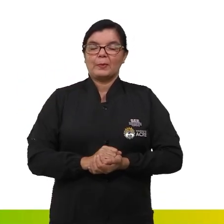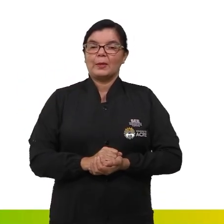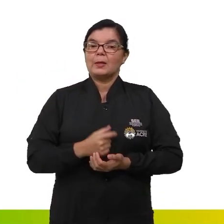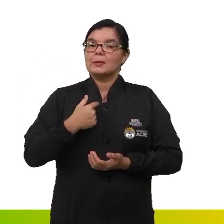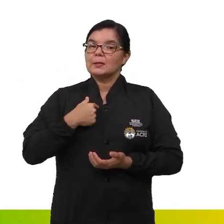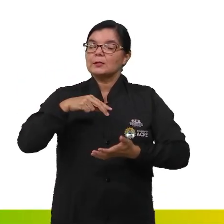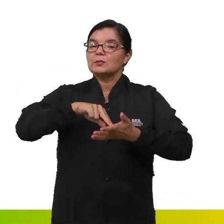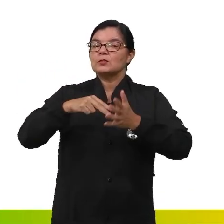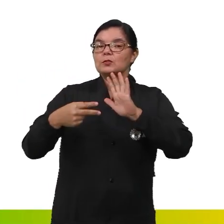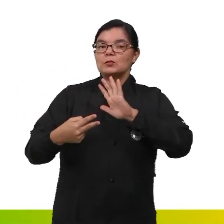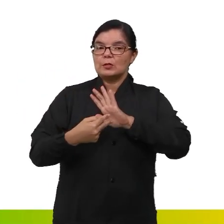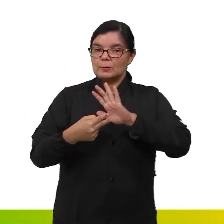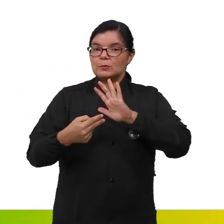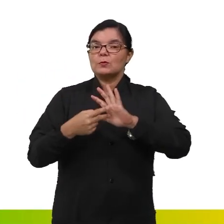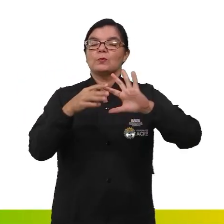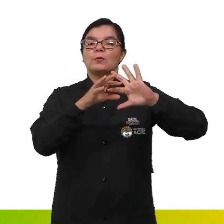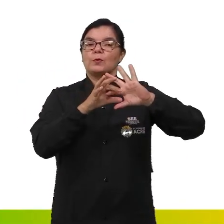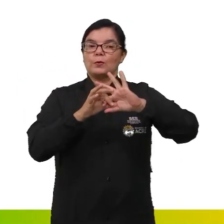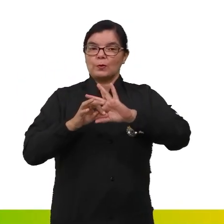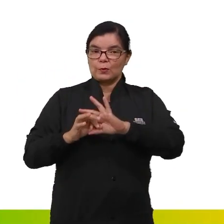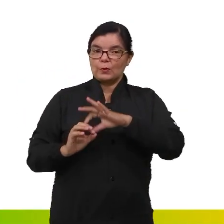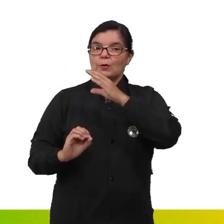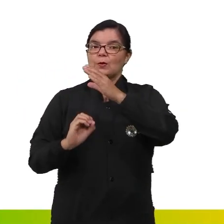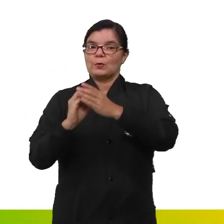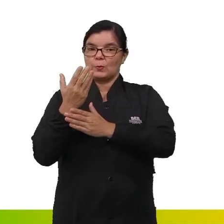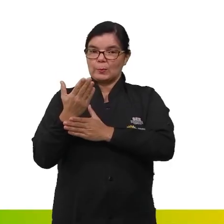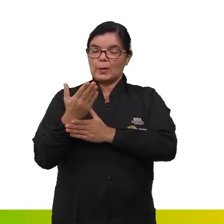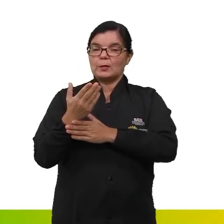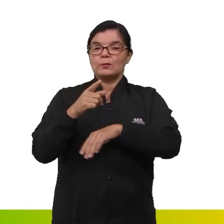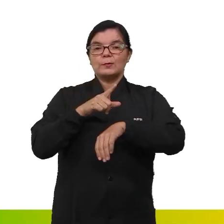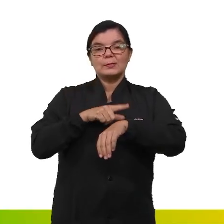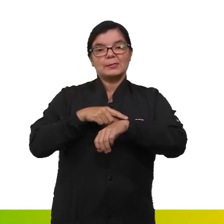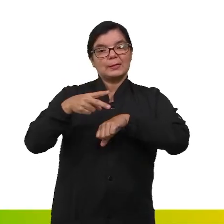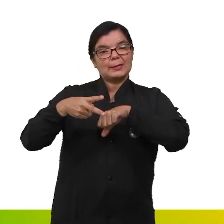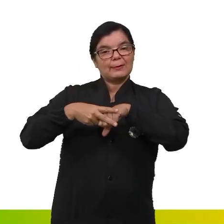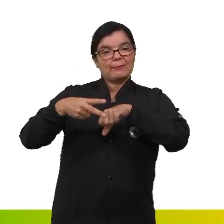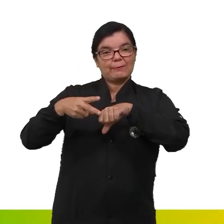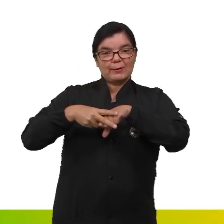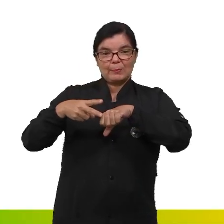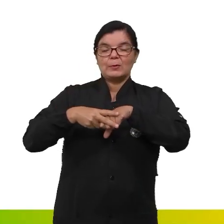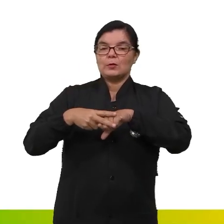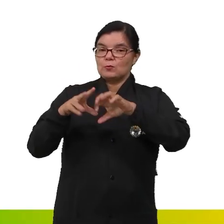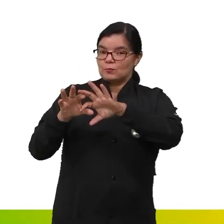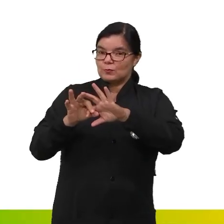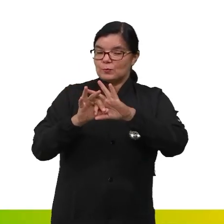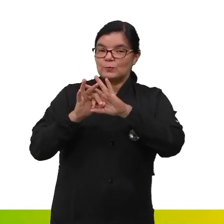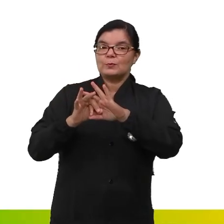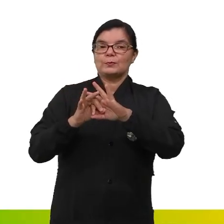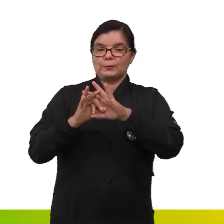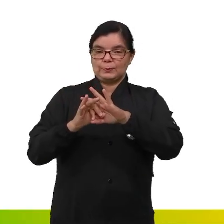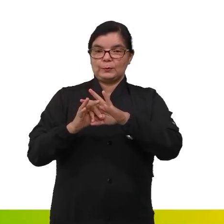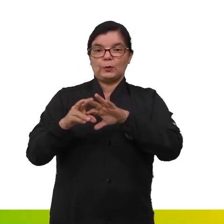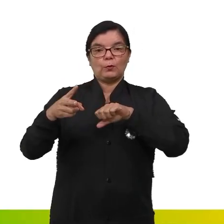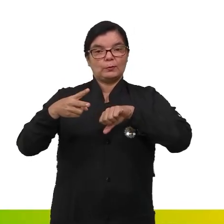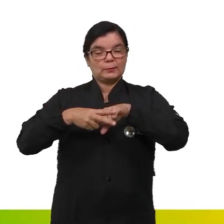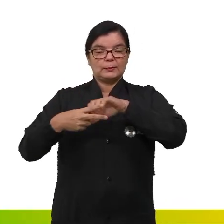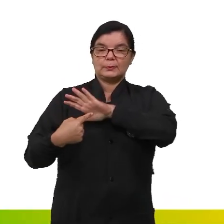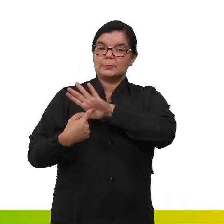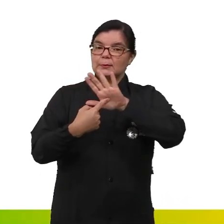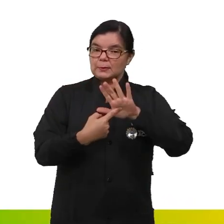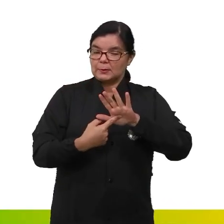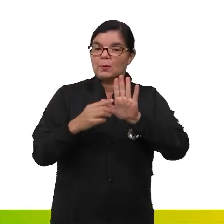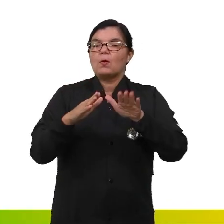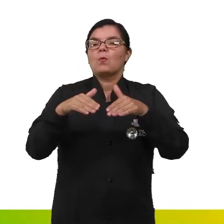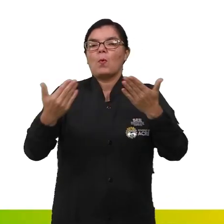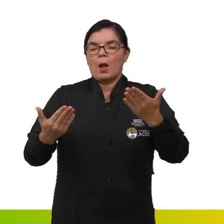Então, trata-se de um mecanismo que acontece por meio de marcadores verbais, quer dizer, como os verbos aparecem,